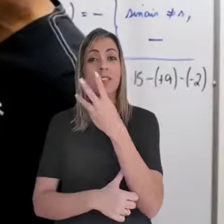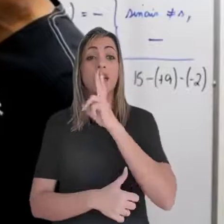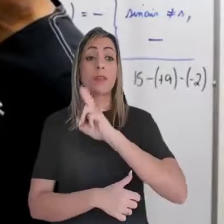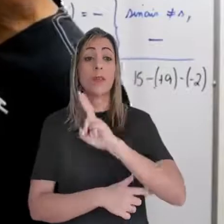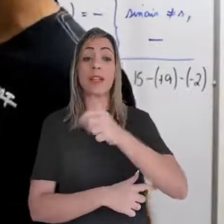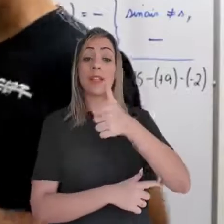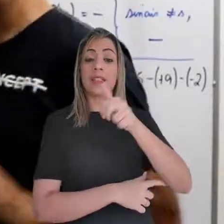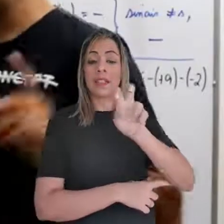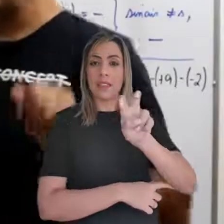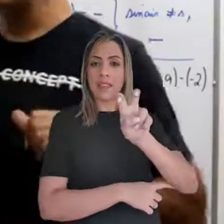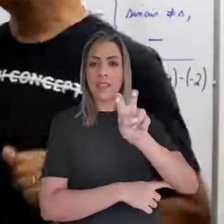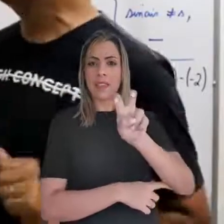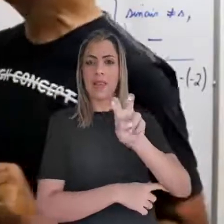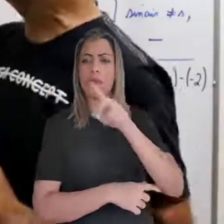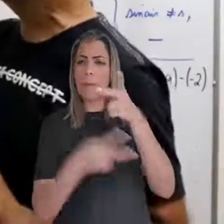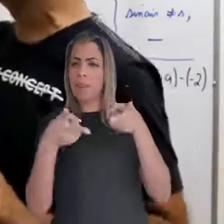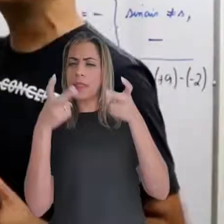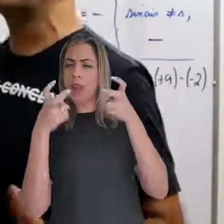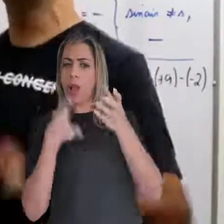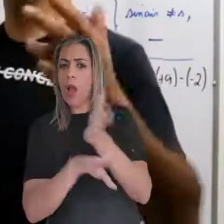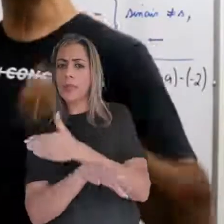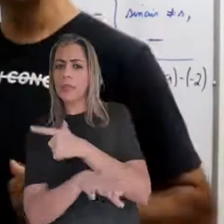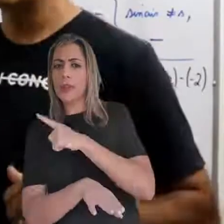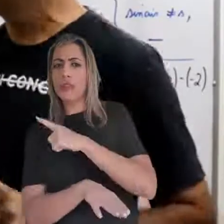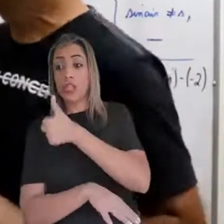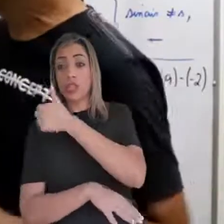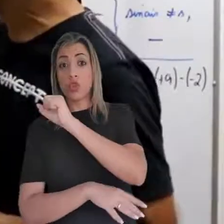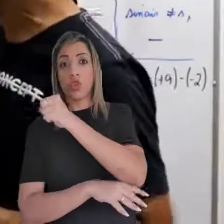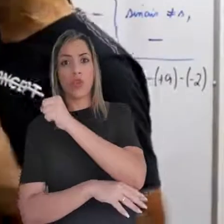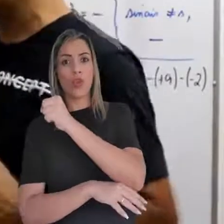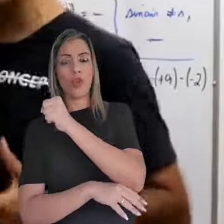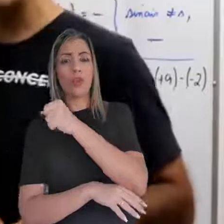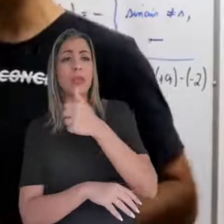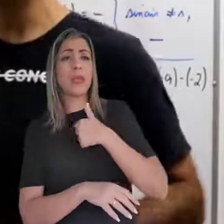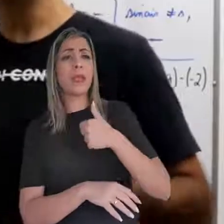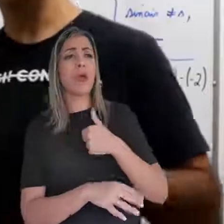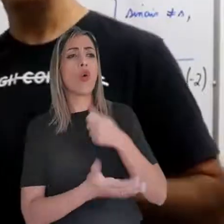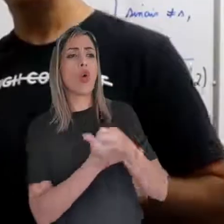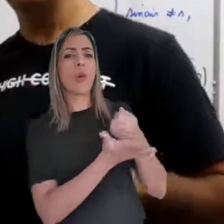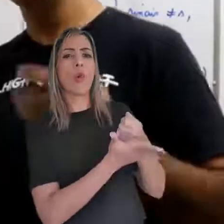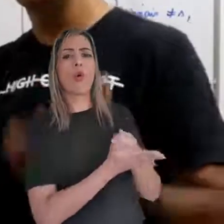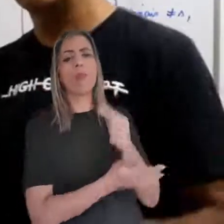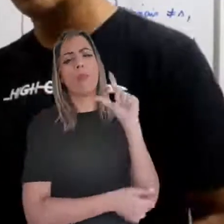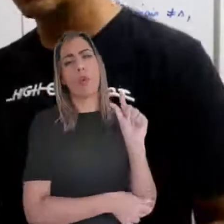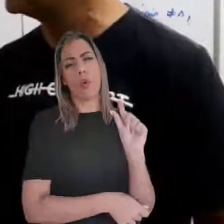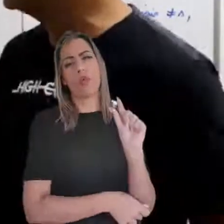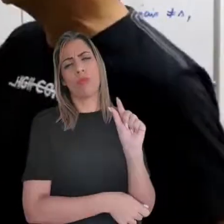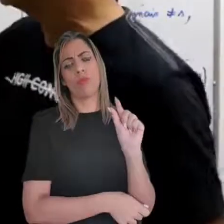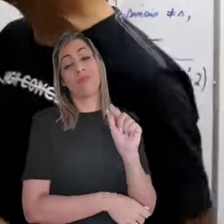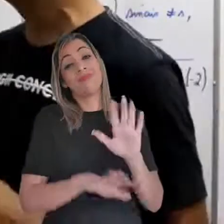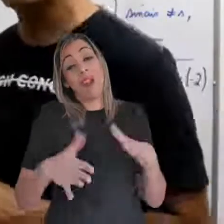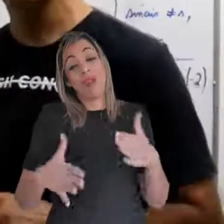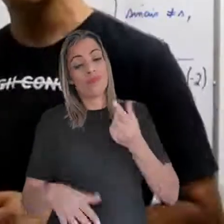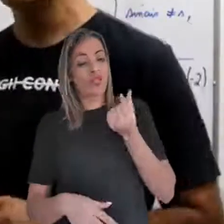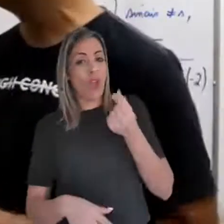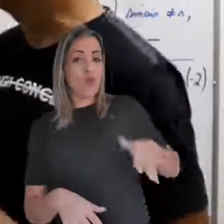eu fiquei com 15. Perceba que aqui eu tinha 18 e o meu gasto foi menor do que aquilo que eu tinha.